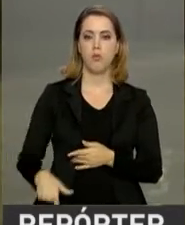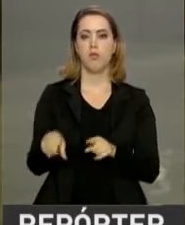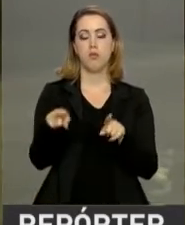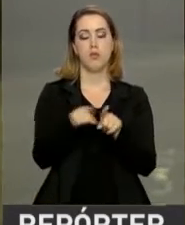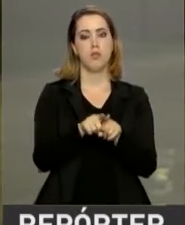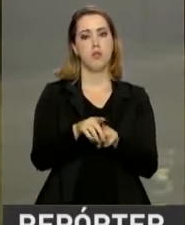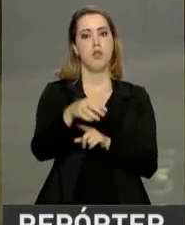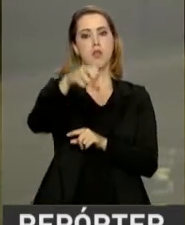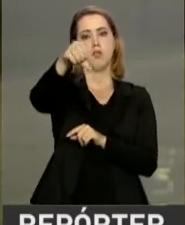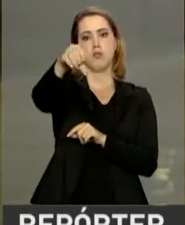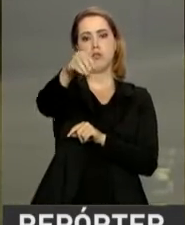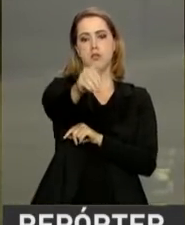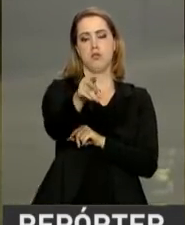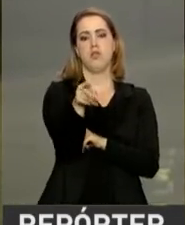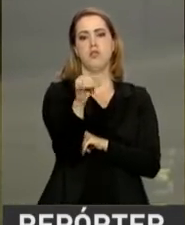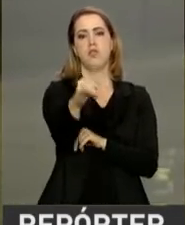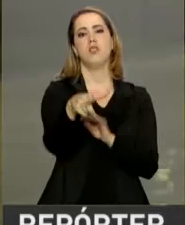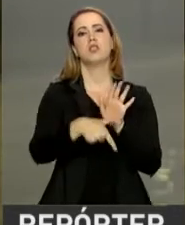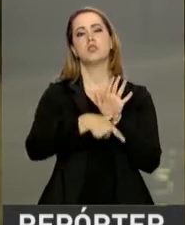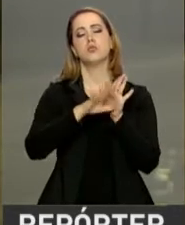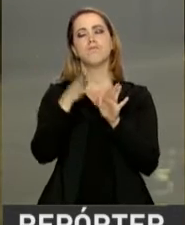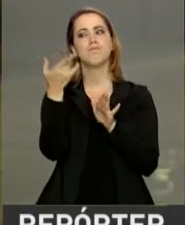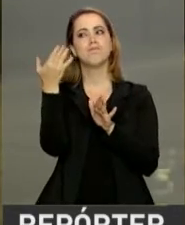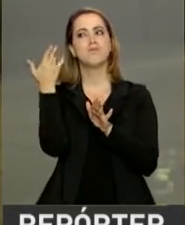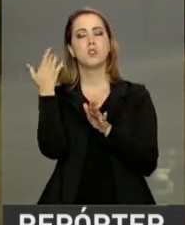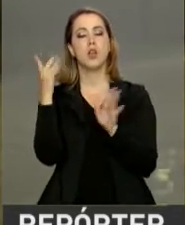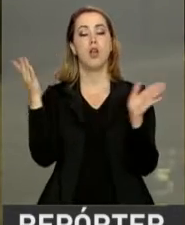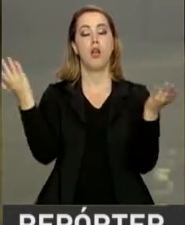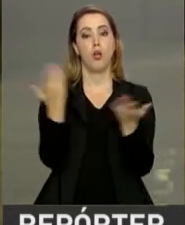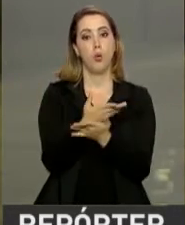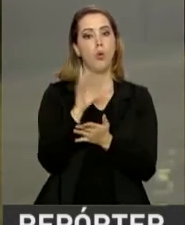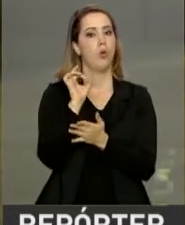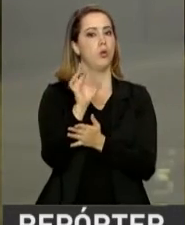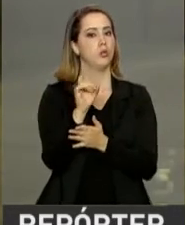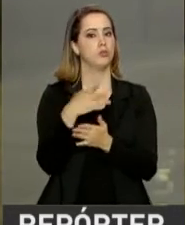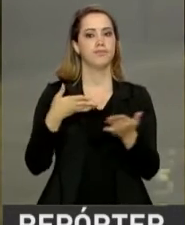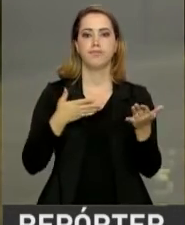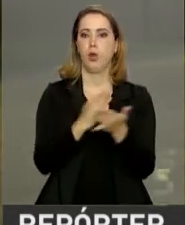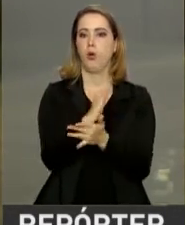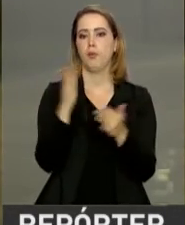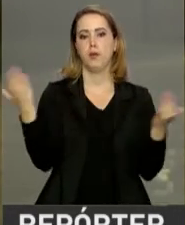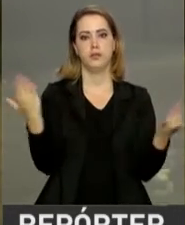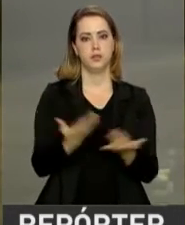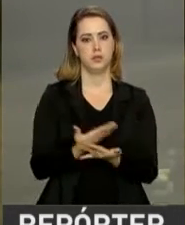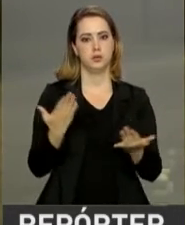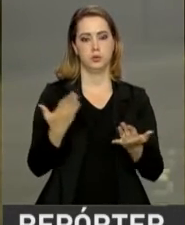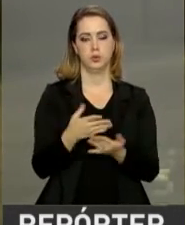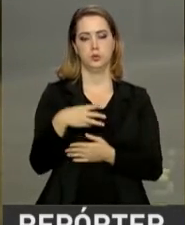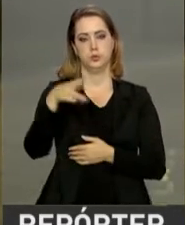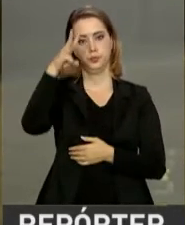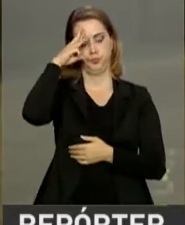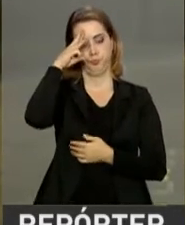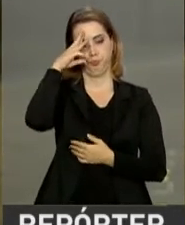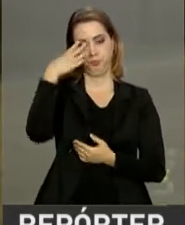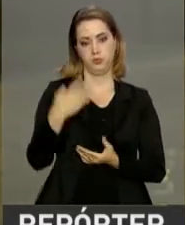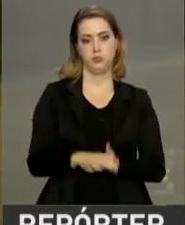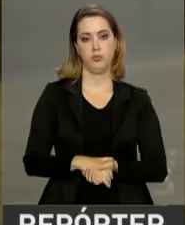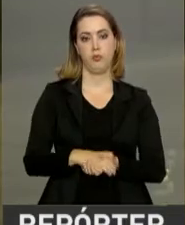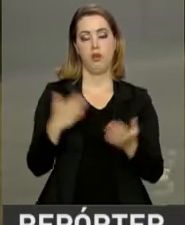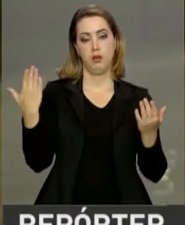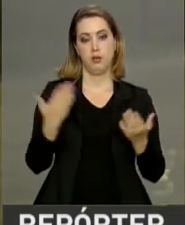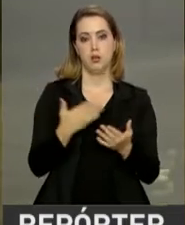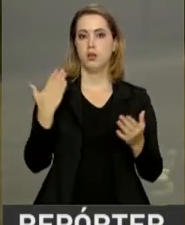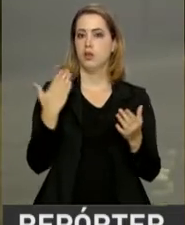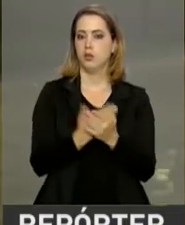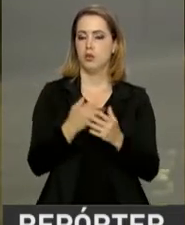há mais de 90 dias e por uma série de questões só foi aprovado nesta terça feira agora a matéria segue